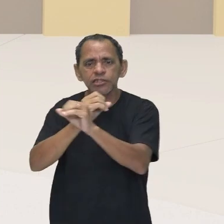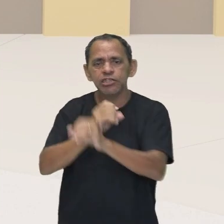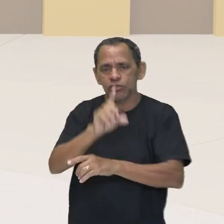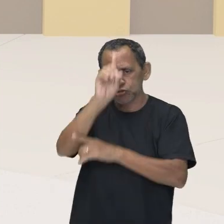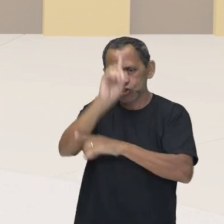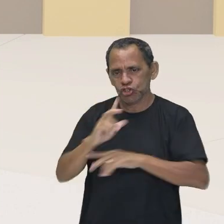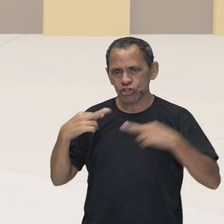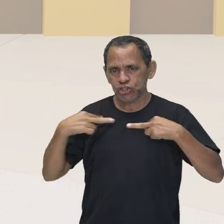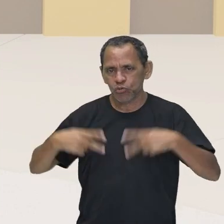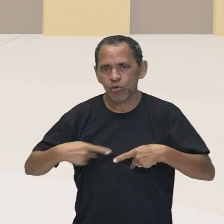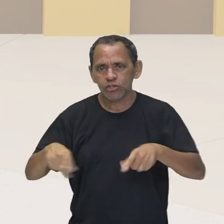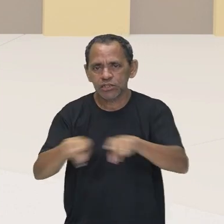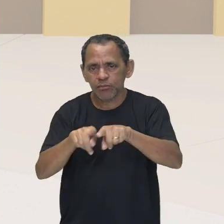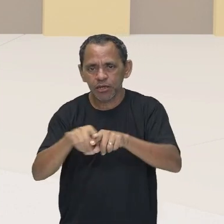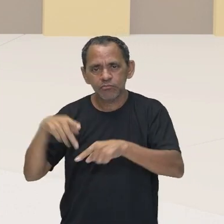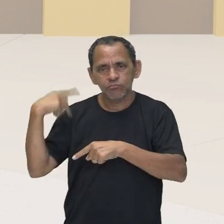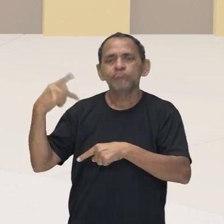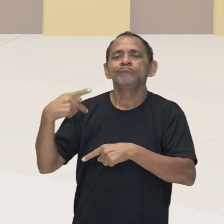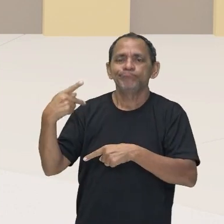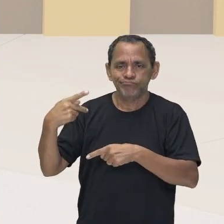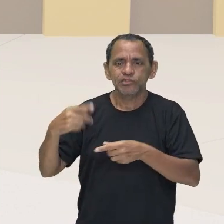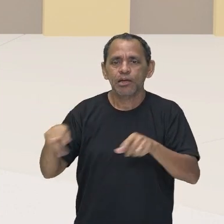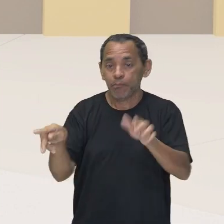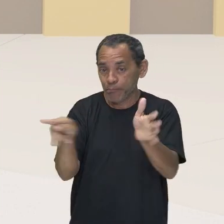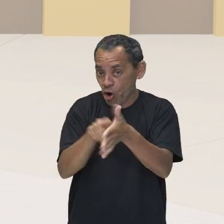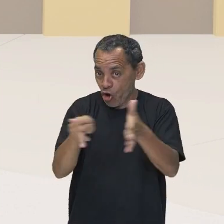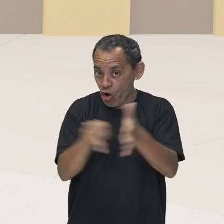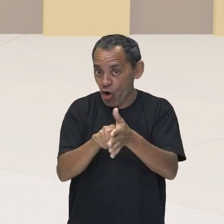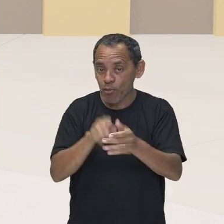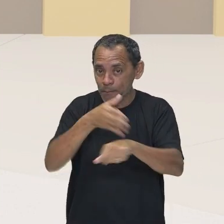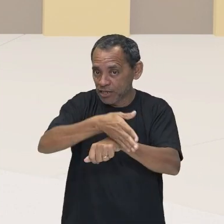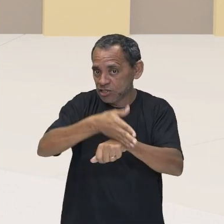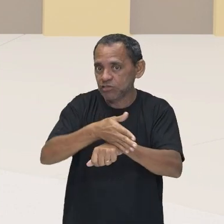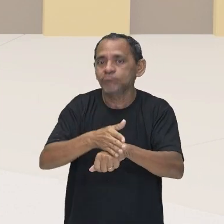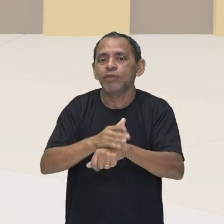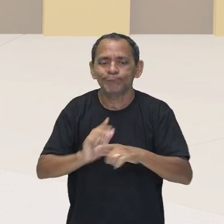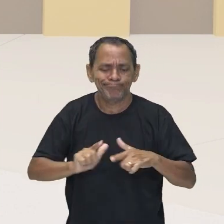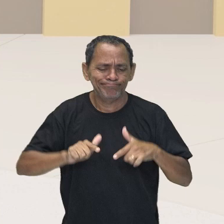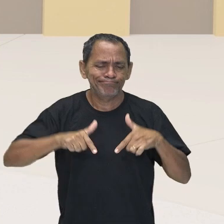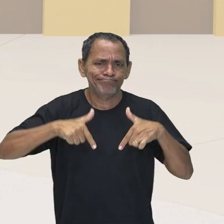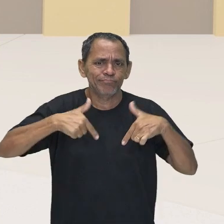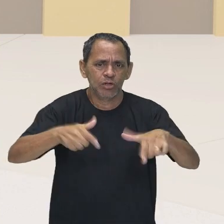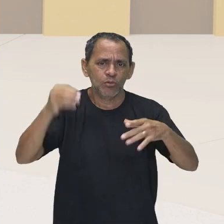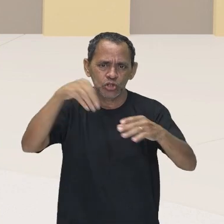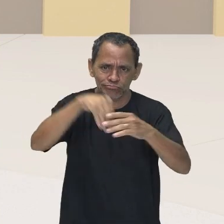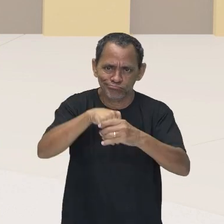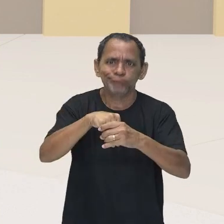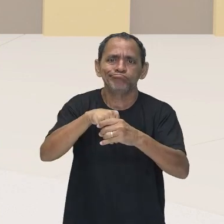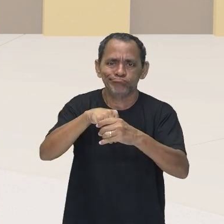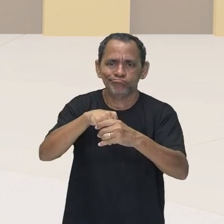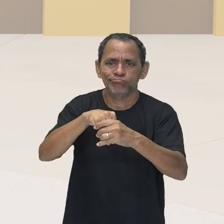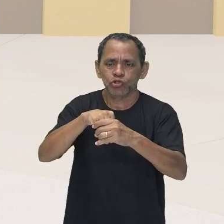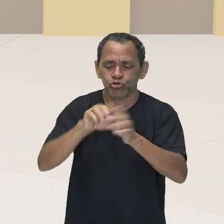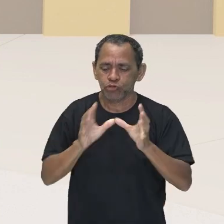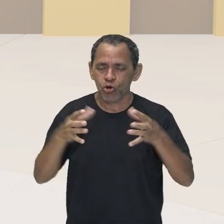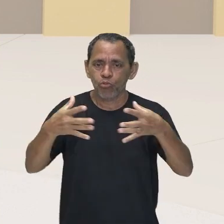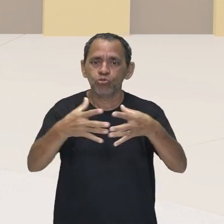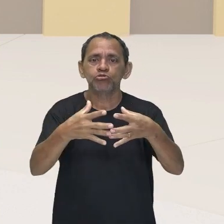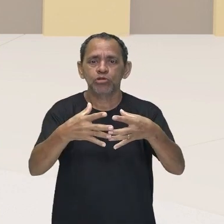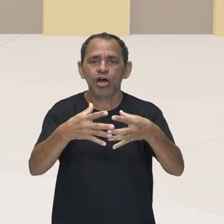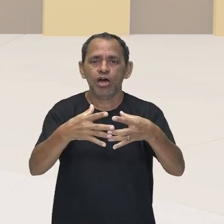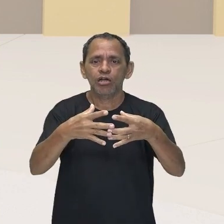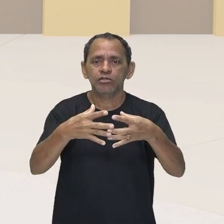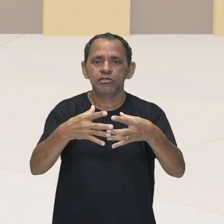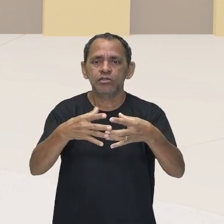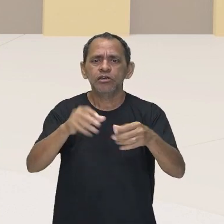ser humano. Então, participar ativamente dentro da nossa comunidade nos torna